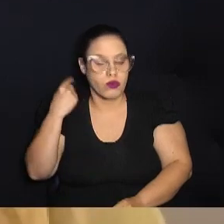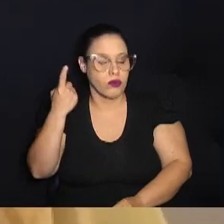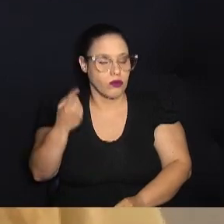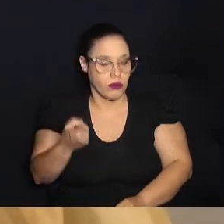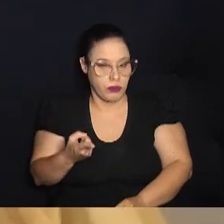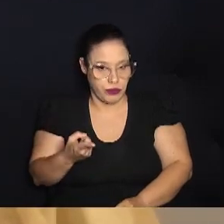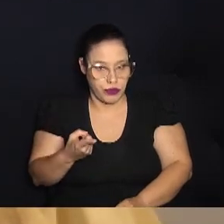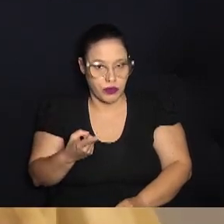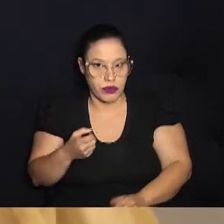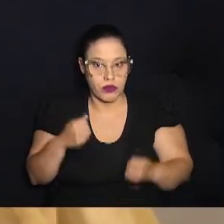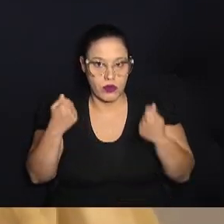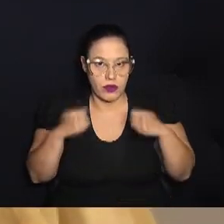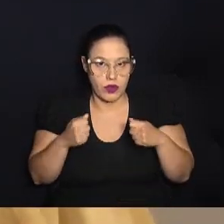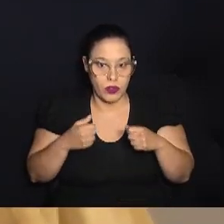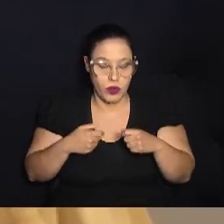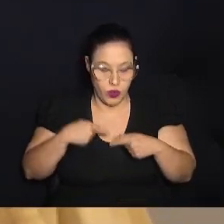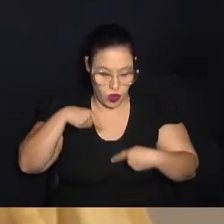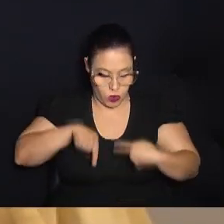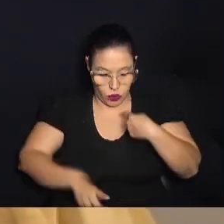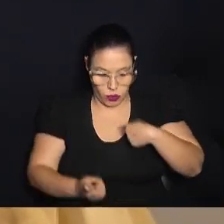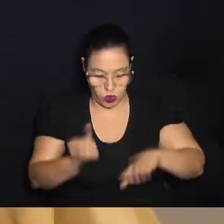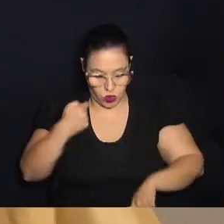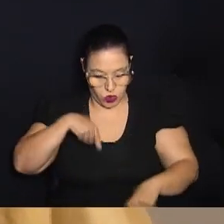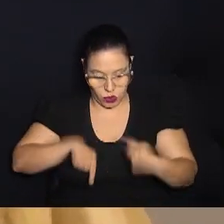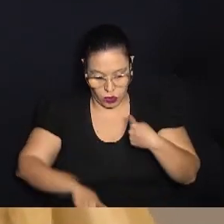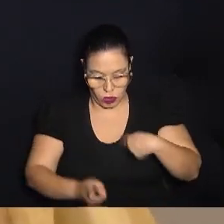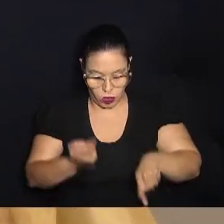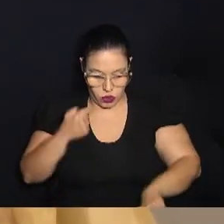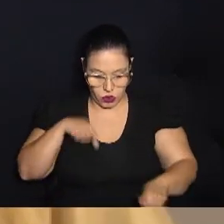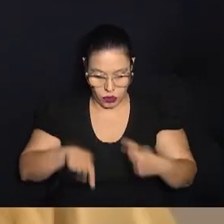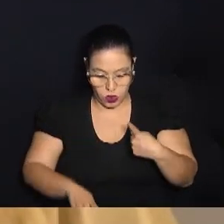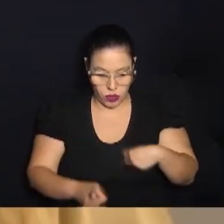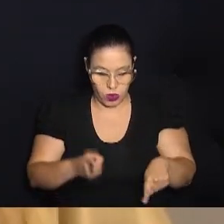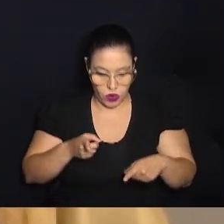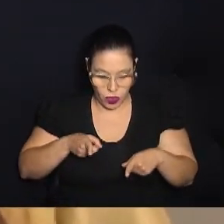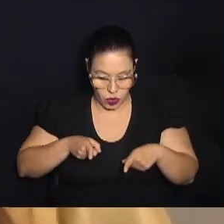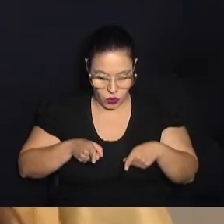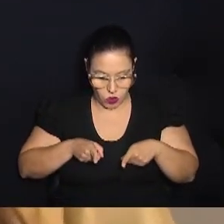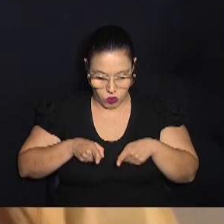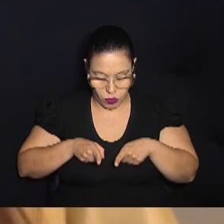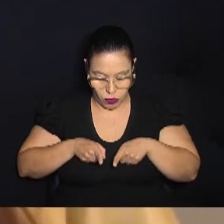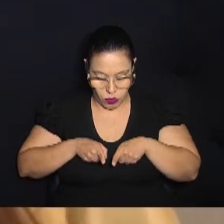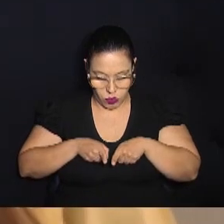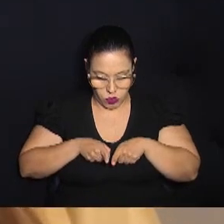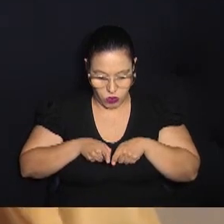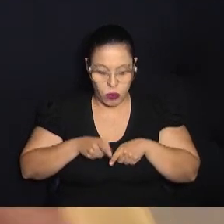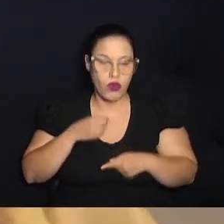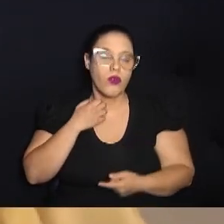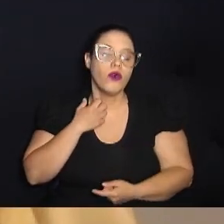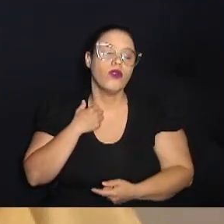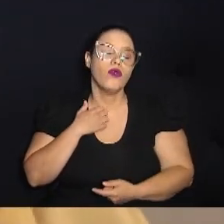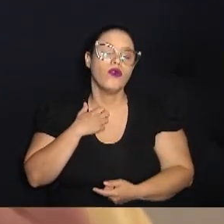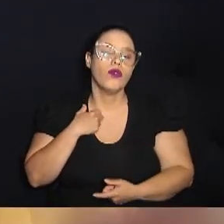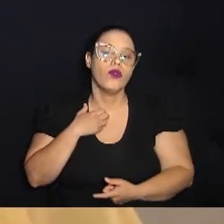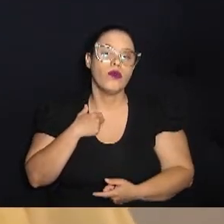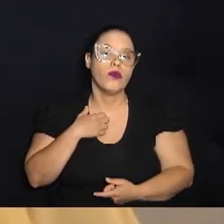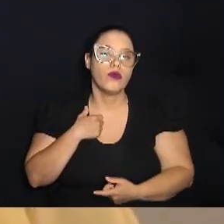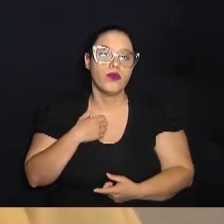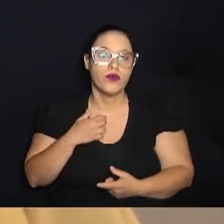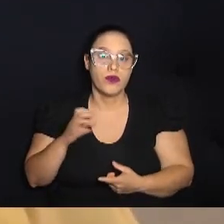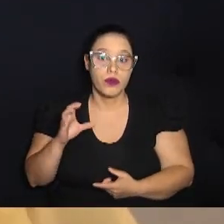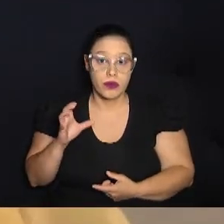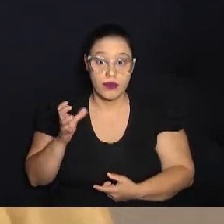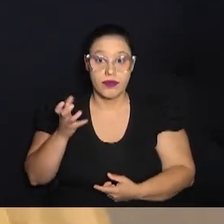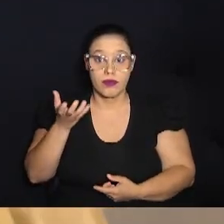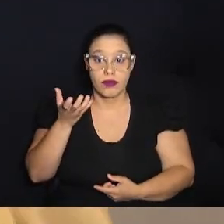outro momento, você vai precisar de uma circulação que está mais comprometida porque o vaso está diminuindo de tamanho. Por isso, a chance está